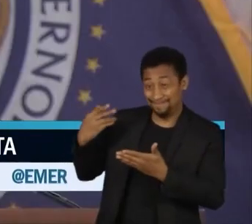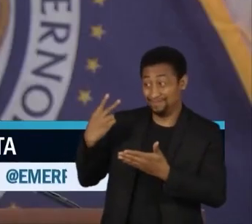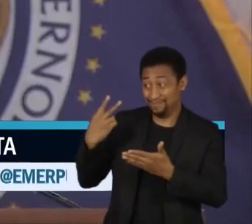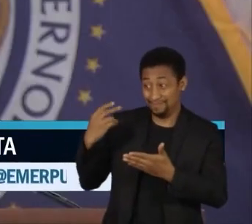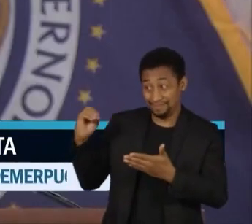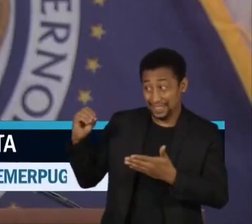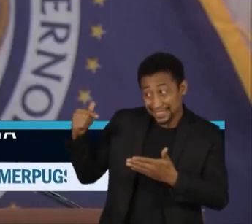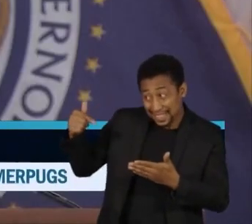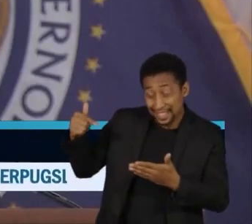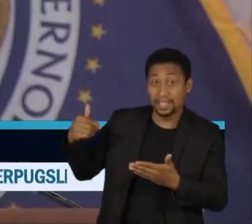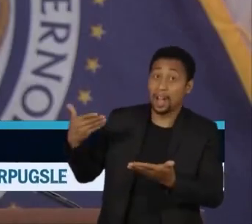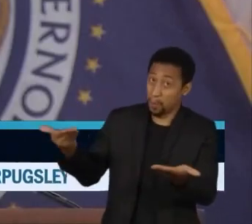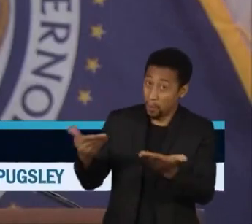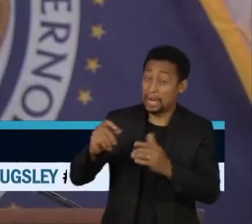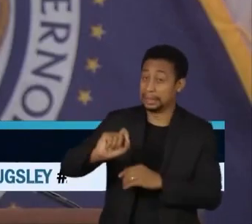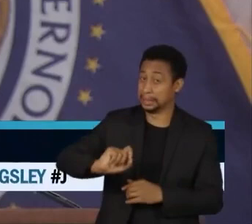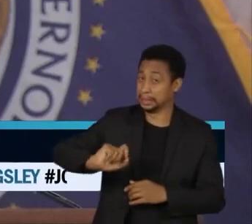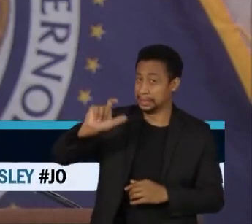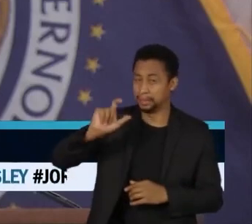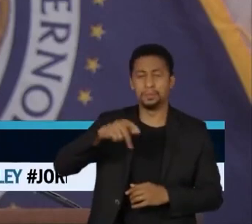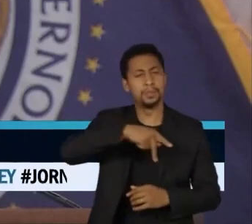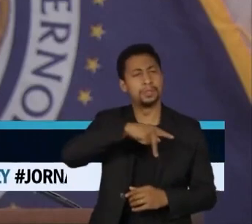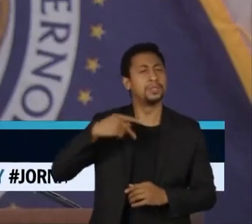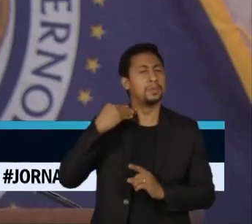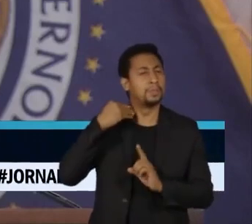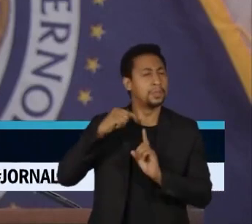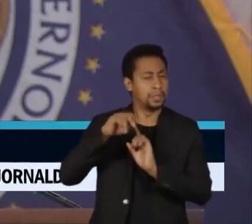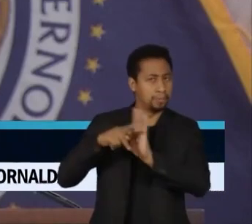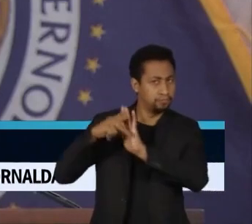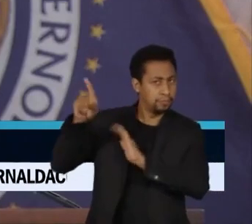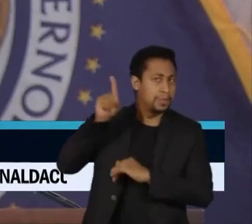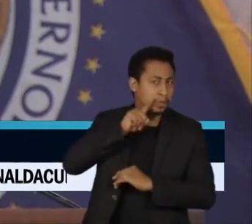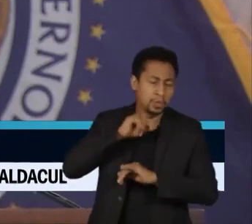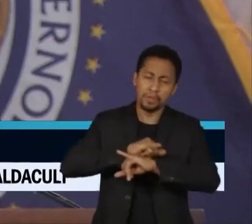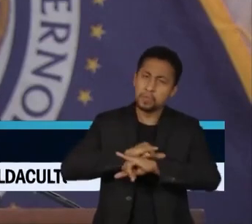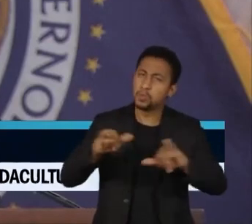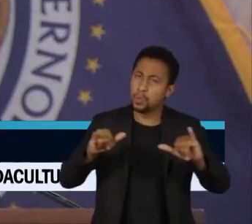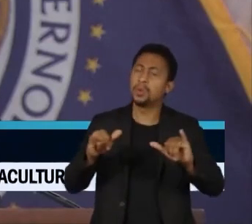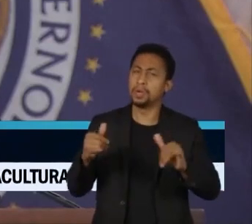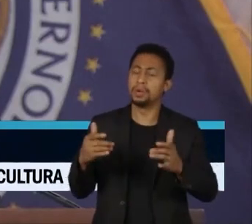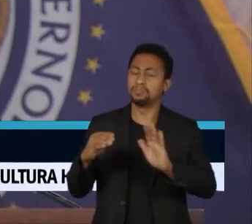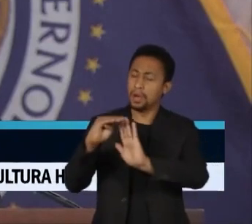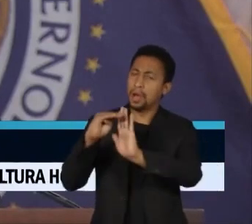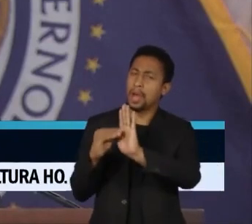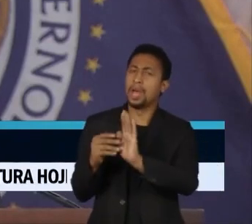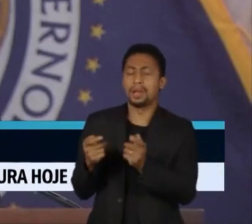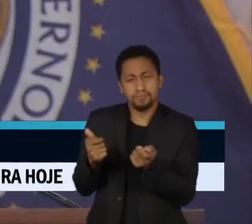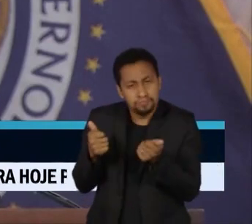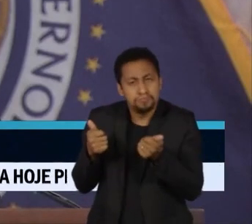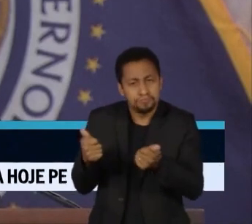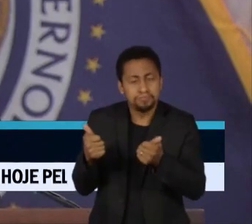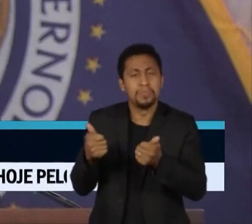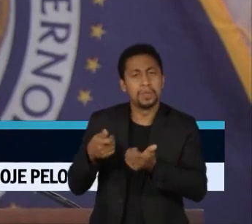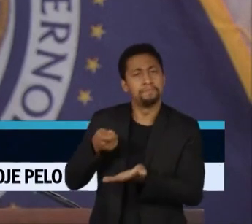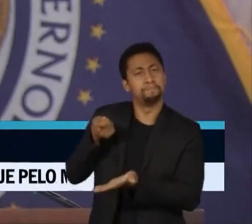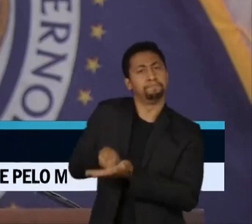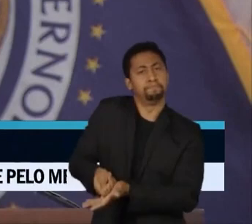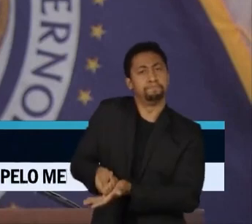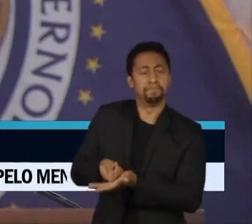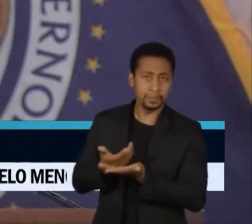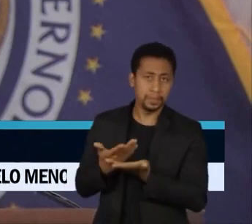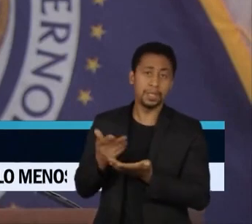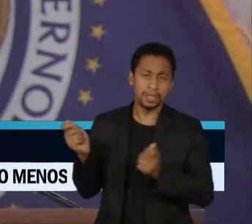O presidente do banco disse que o sistema bancário é sólido e resiliente, com forte capital e